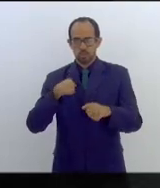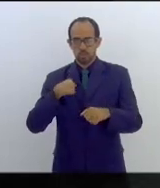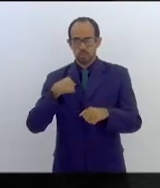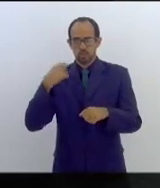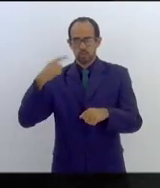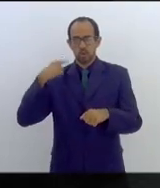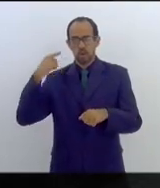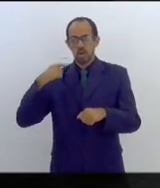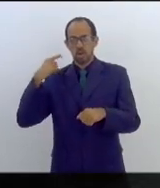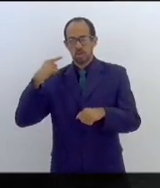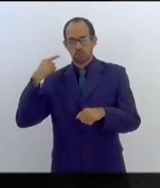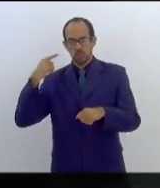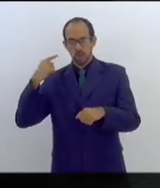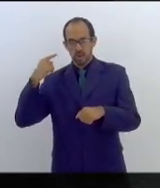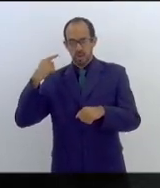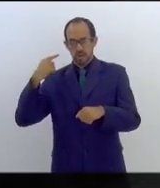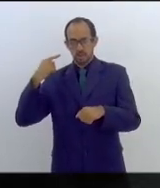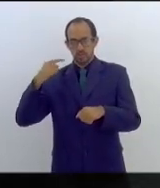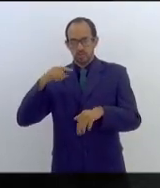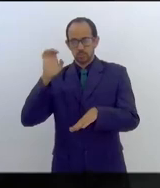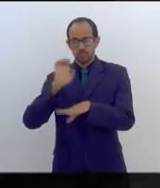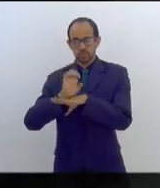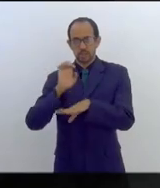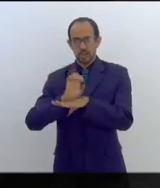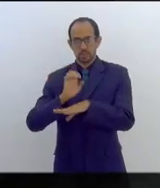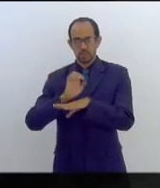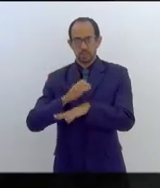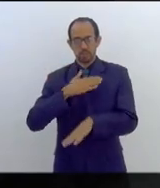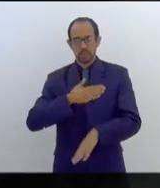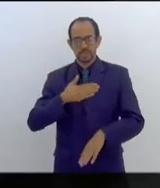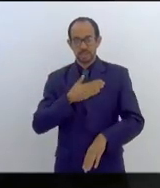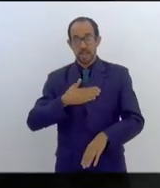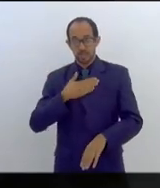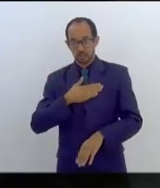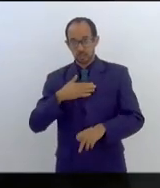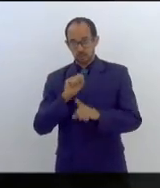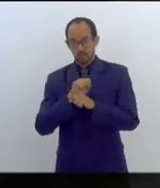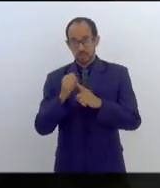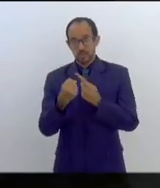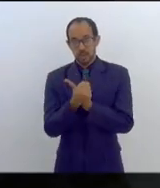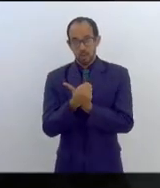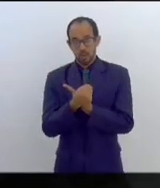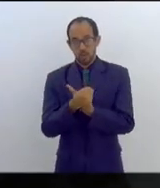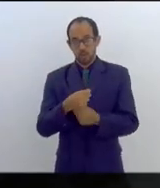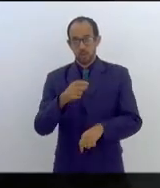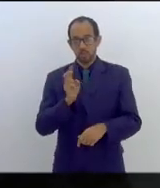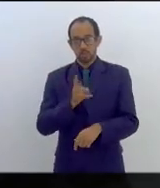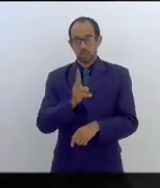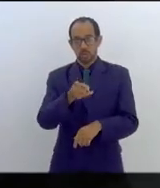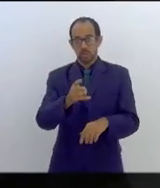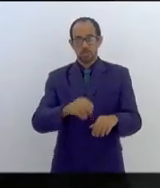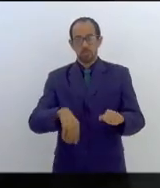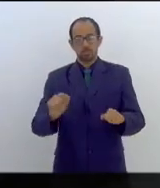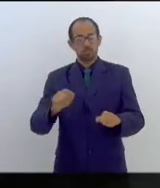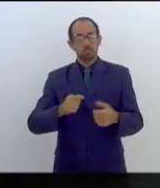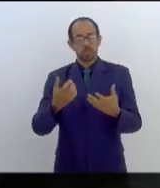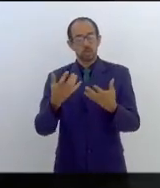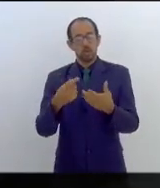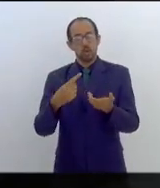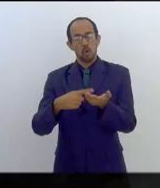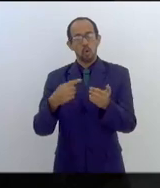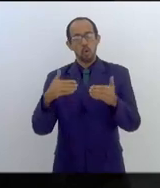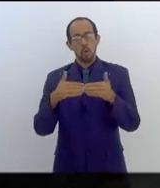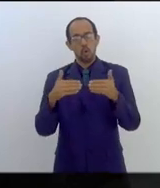Estado de Bem-Estar Social, eu sempre sou favorável às propostas de crescimento